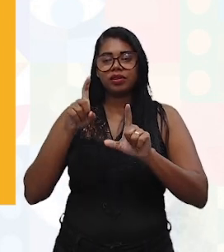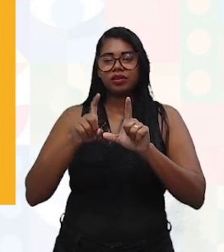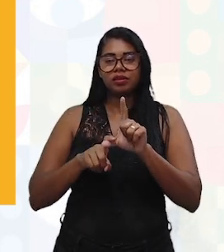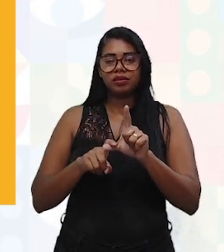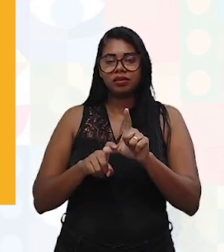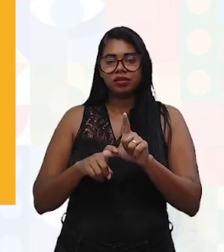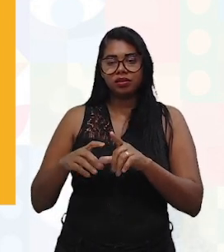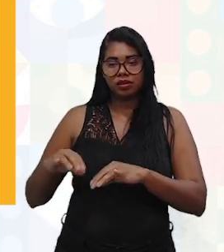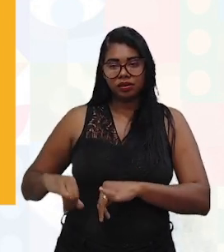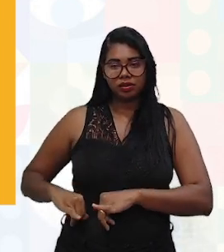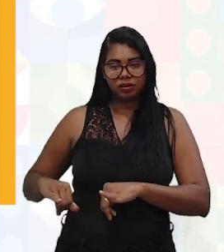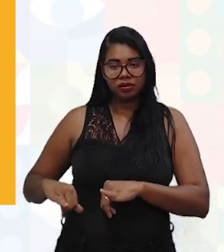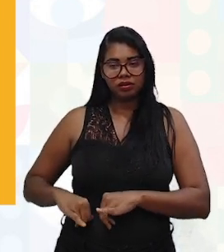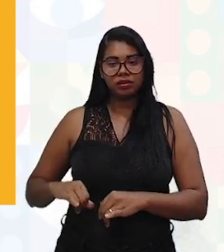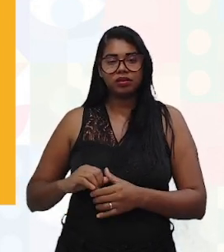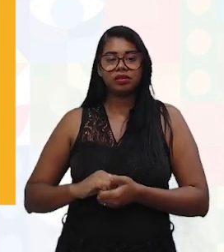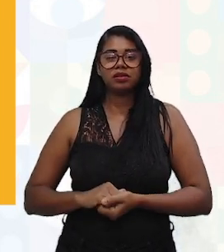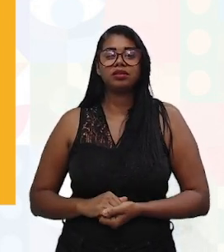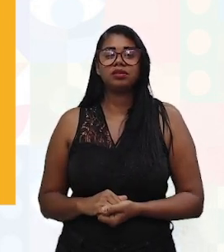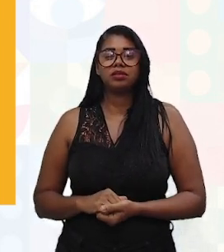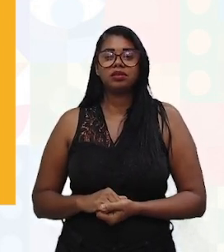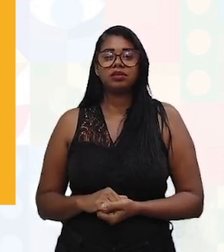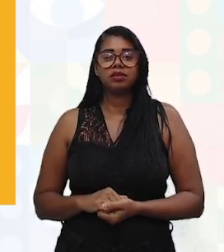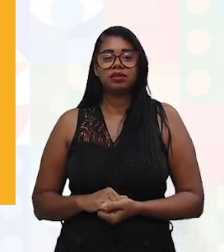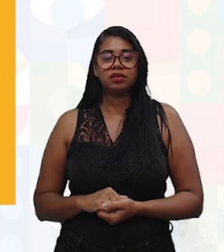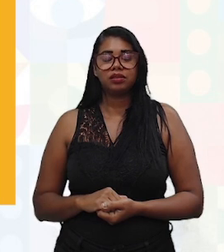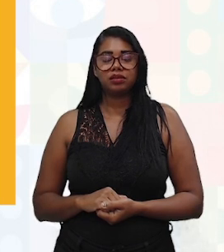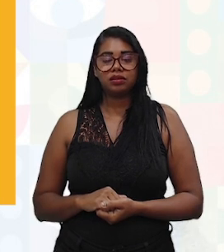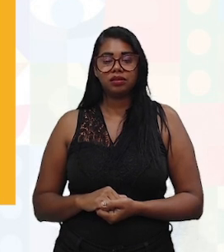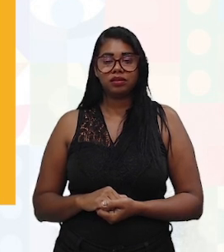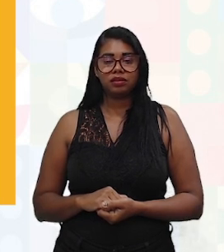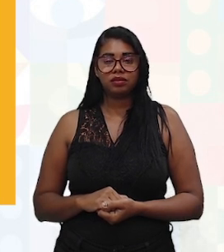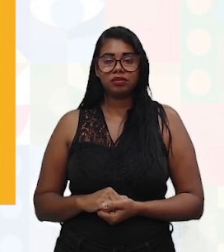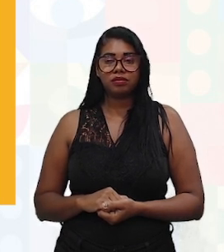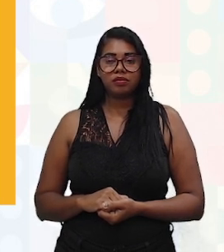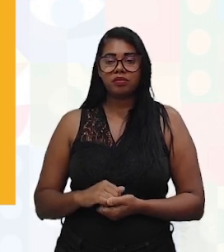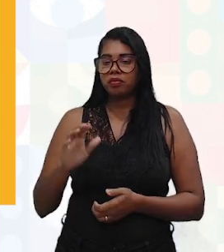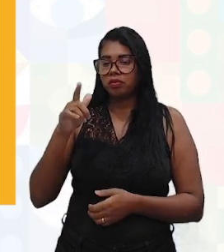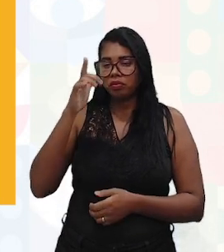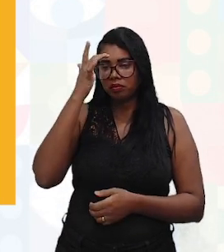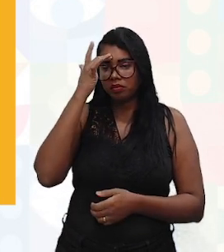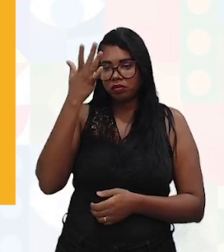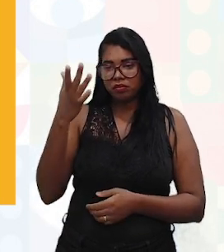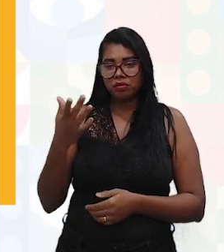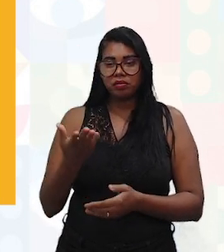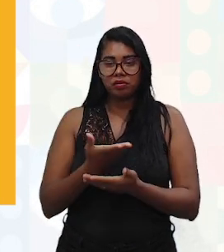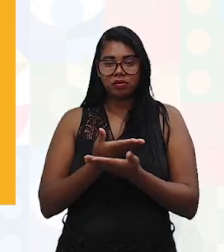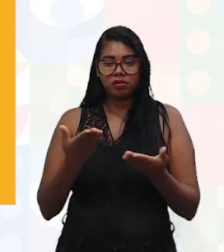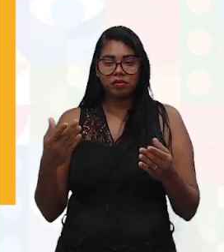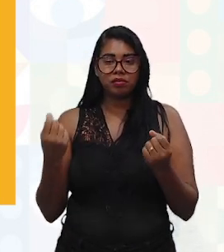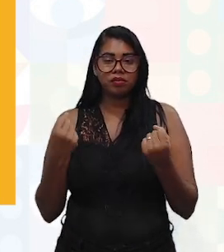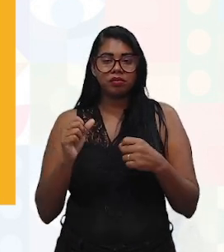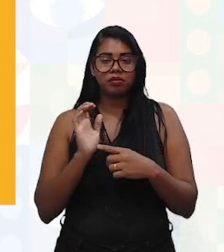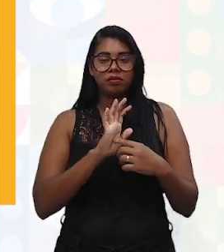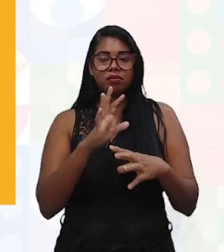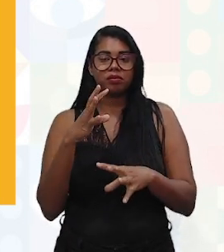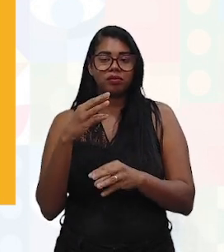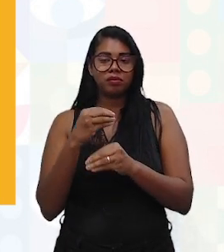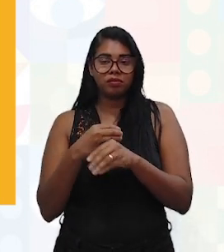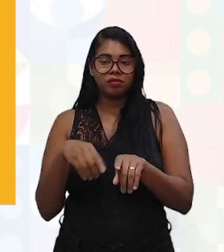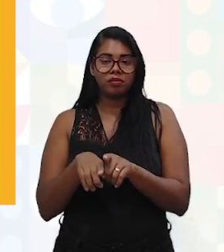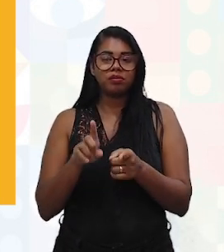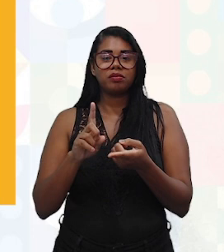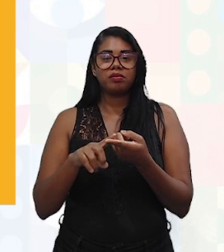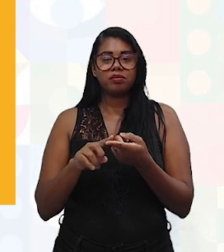a gente sofre. É fácil? É nada, é difícil pra caramba. Mas você aí precisa estar disposta e disposto